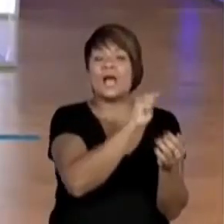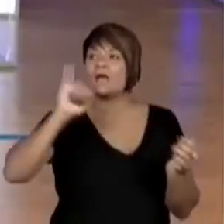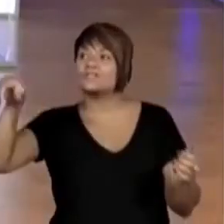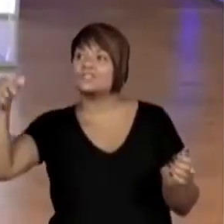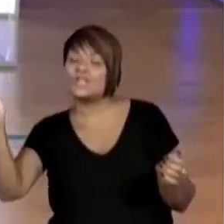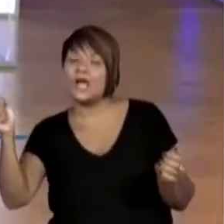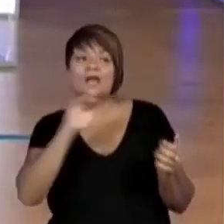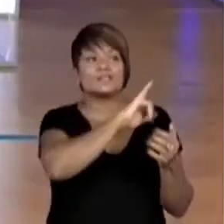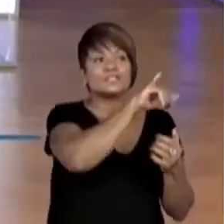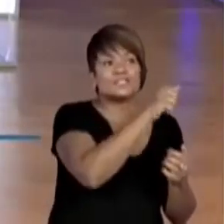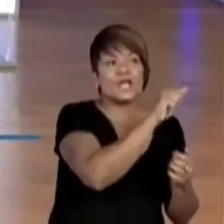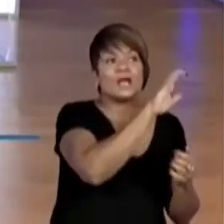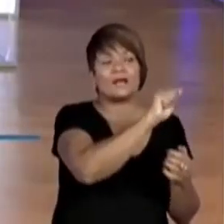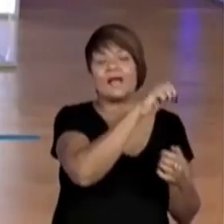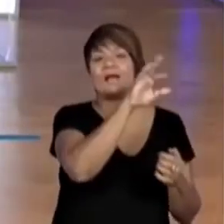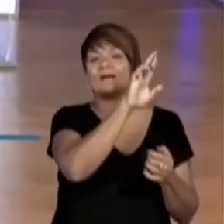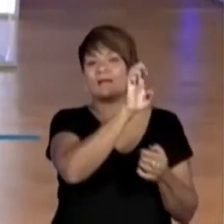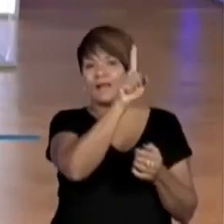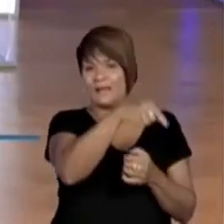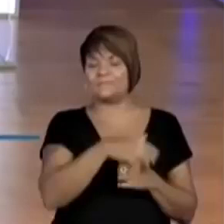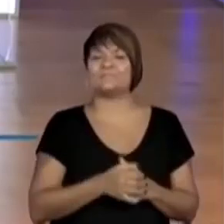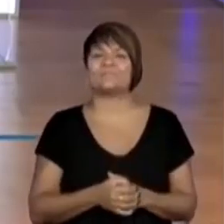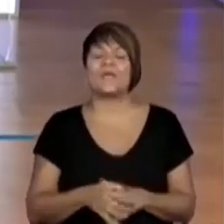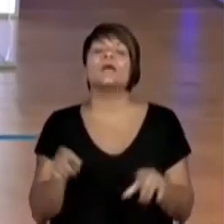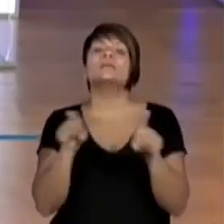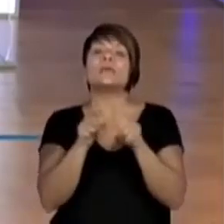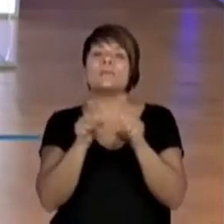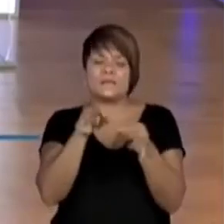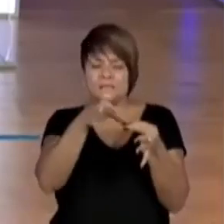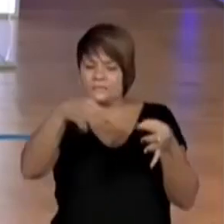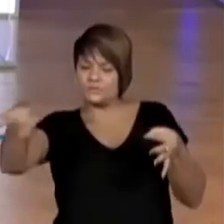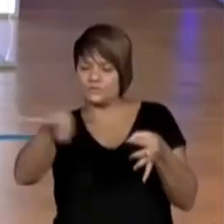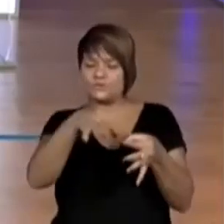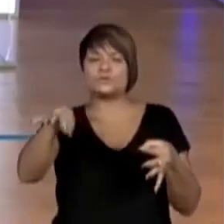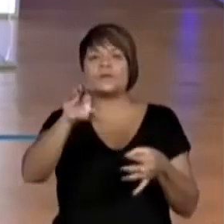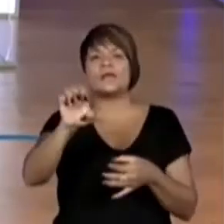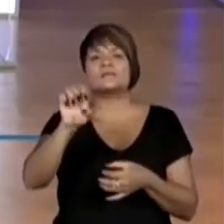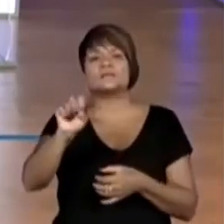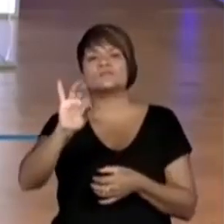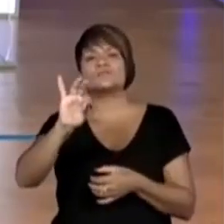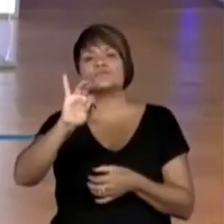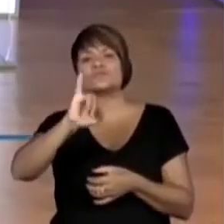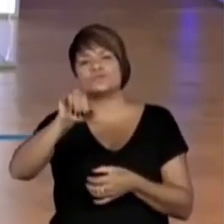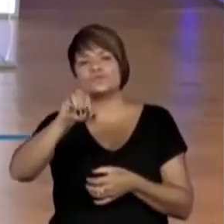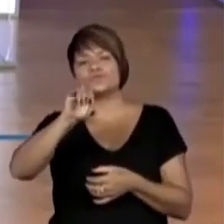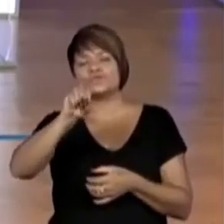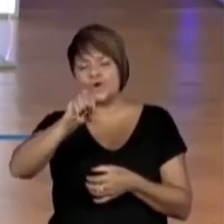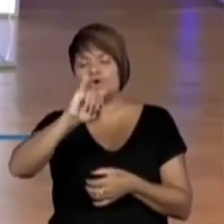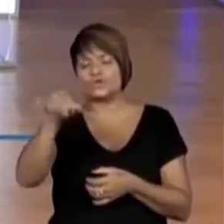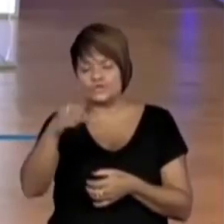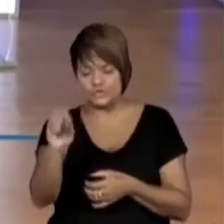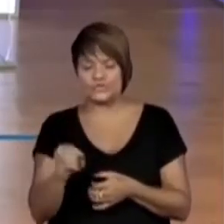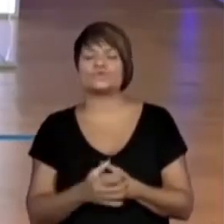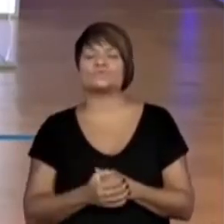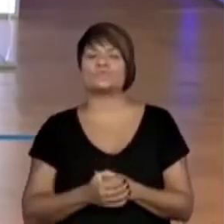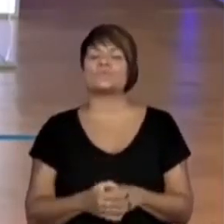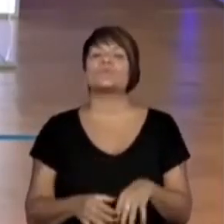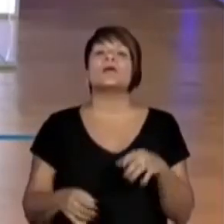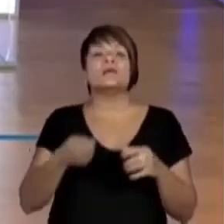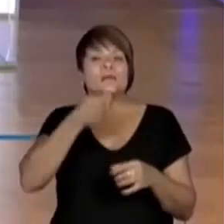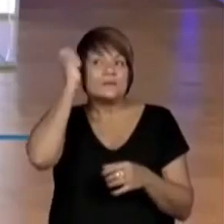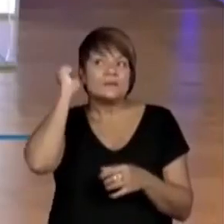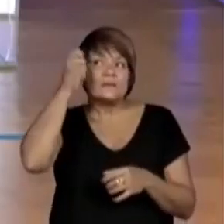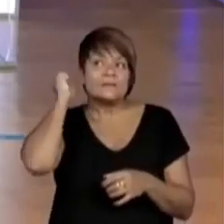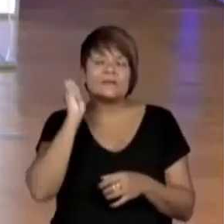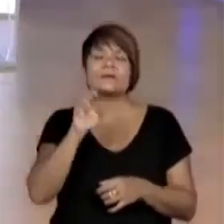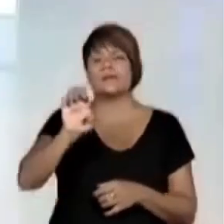falando aqui escova, estojo, que também começa com E e depois segue de S, né, professora? Isso mesmo. Ó, vou escrever até escova, que eles